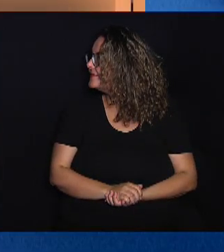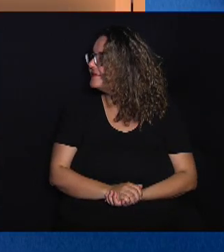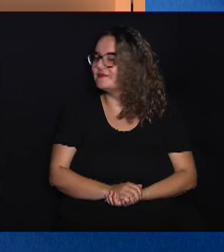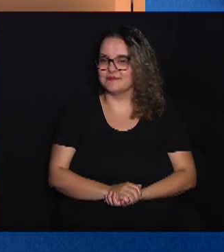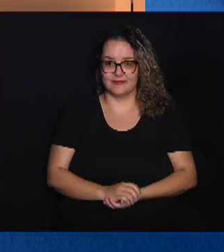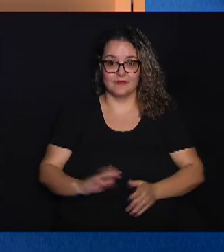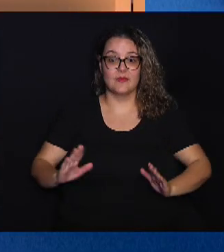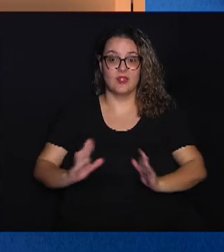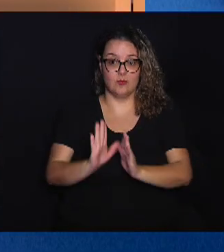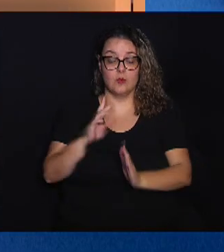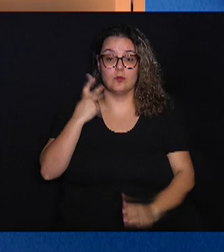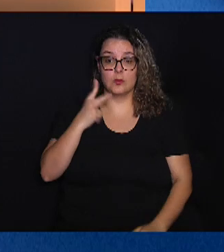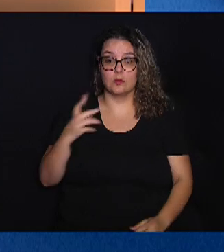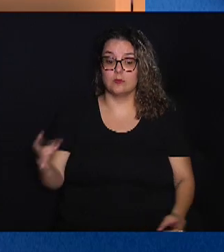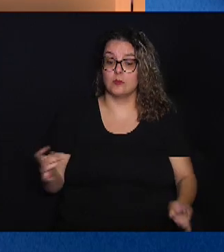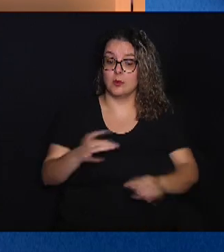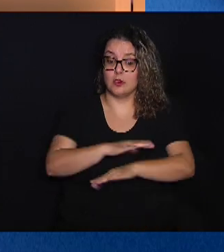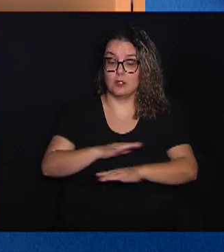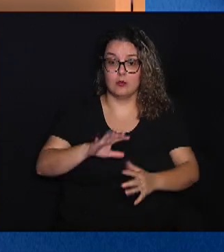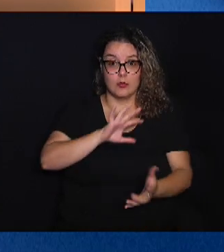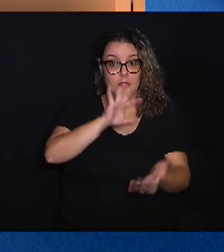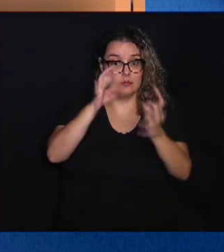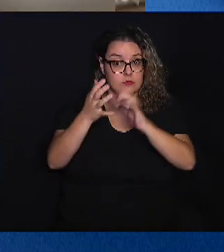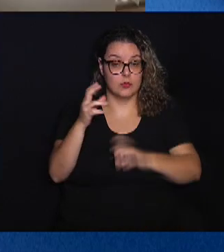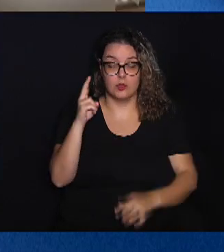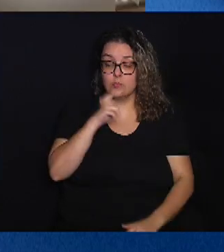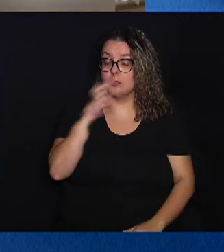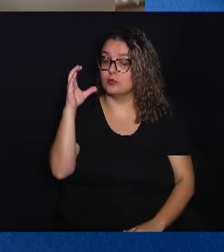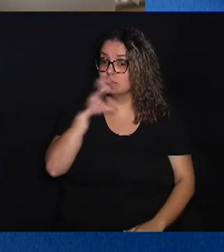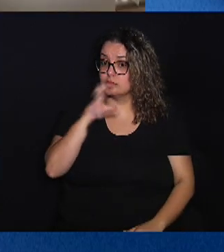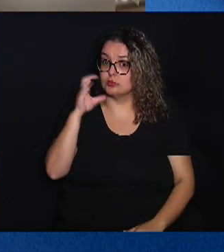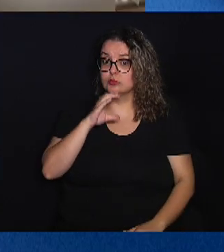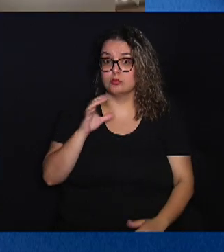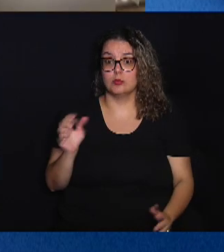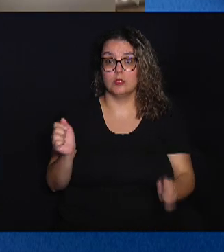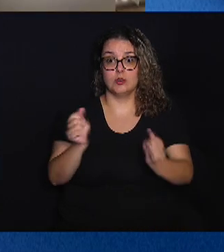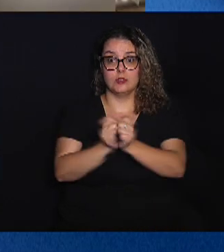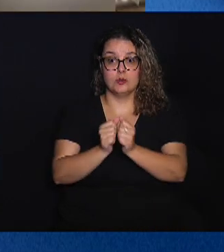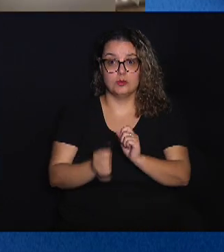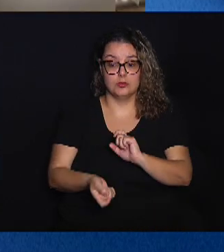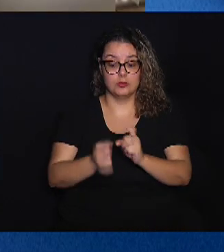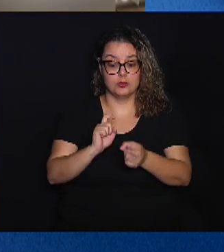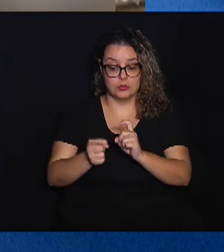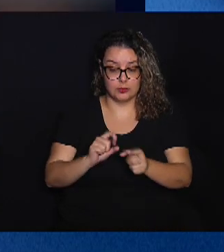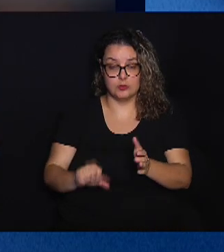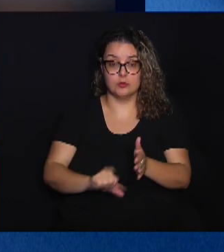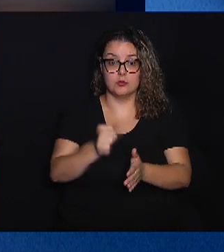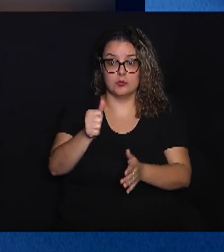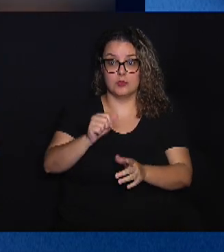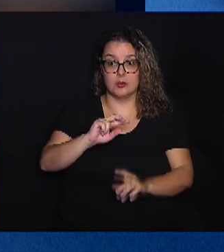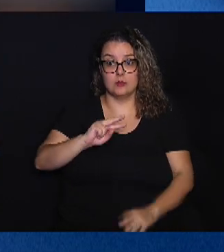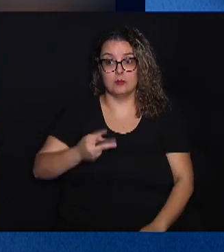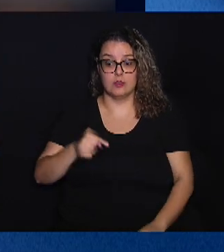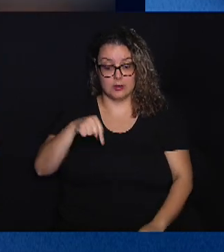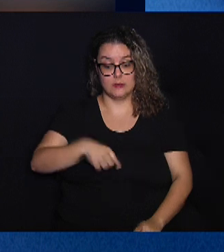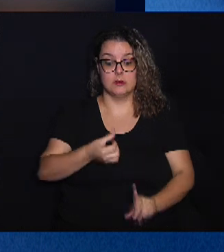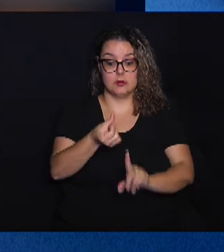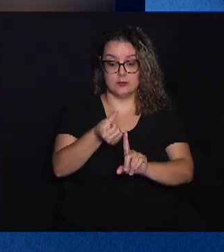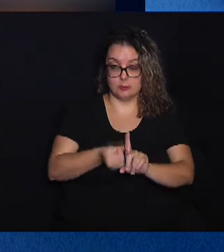Frente Parlamentar de Combate aos Efeitos da Emergência Climática se reúne pela primeira vez neste semestre e